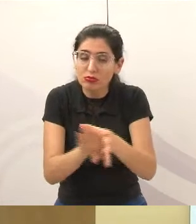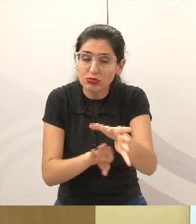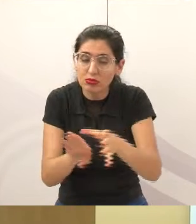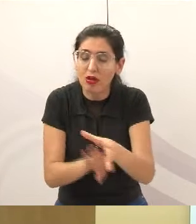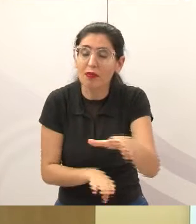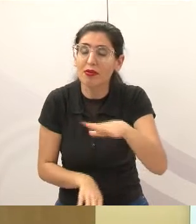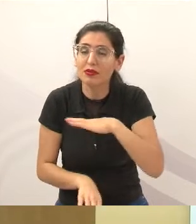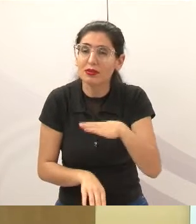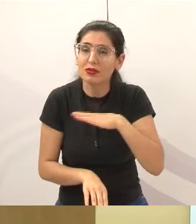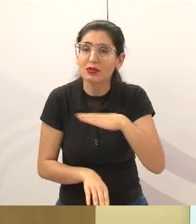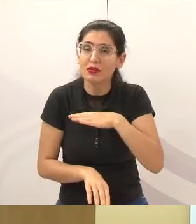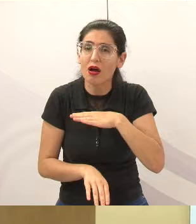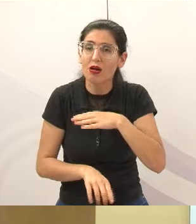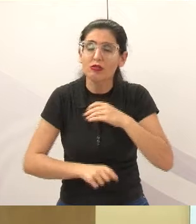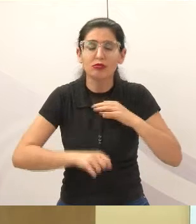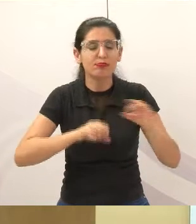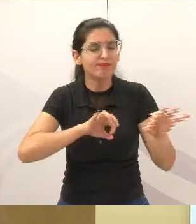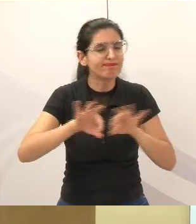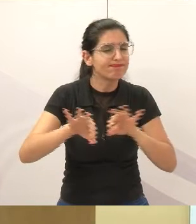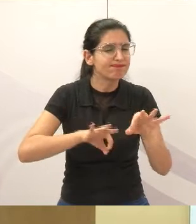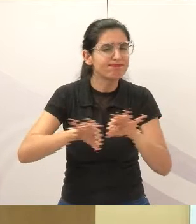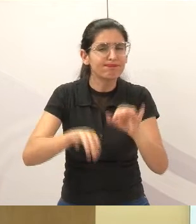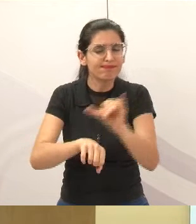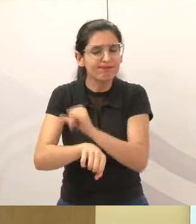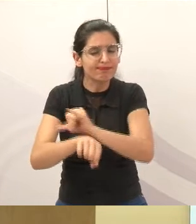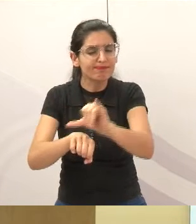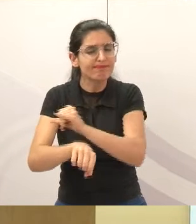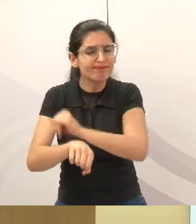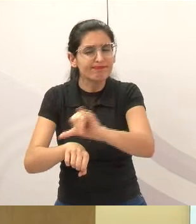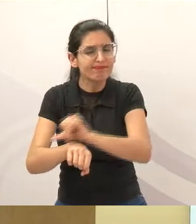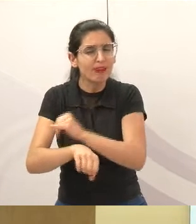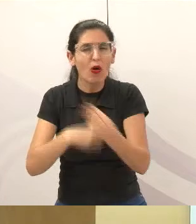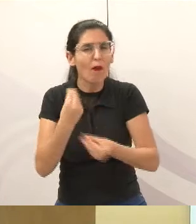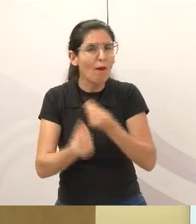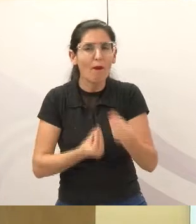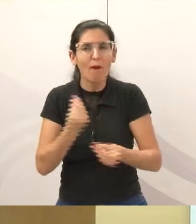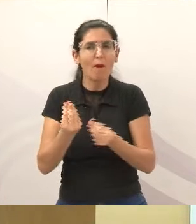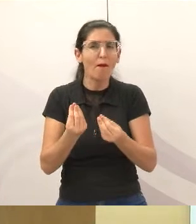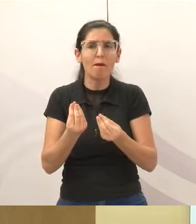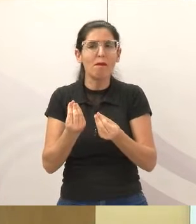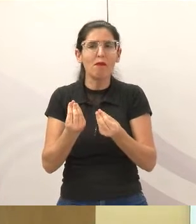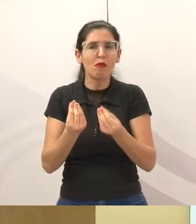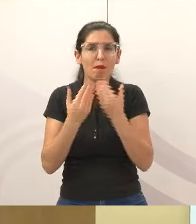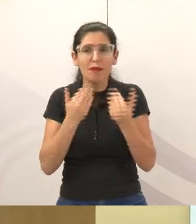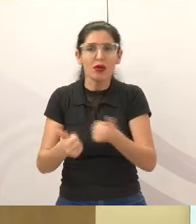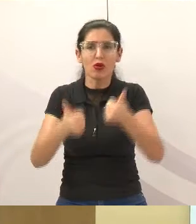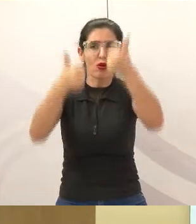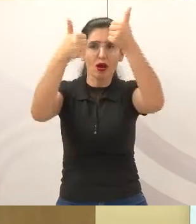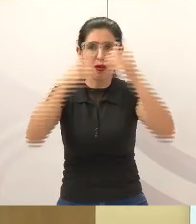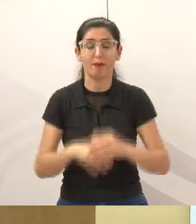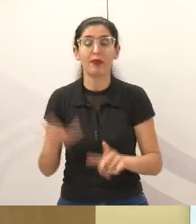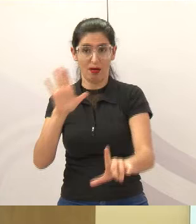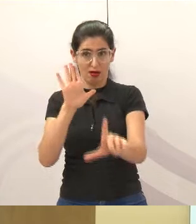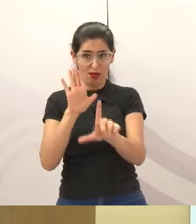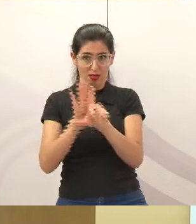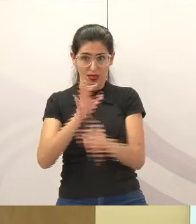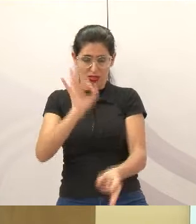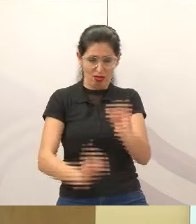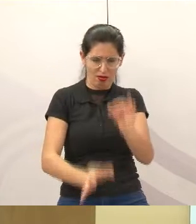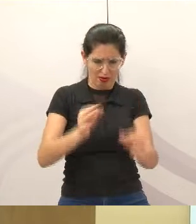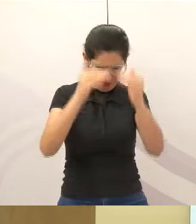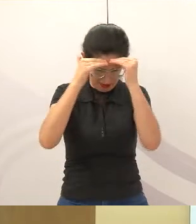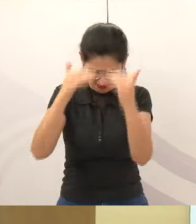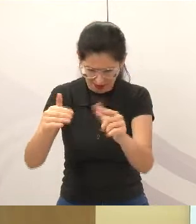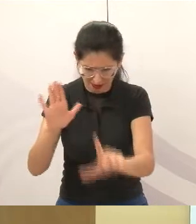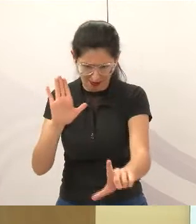planejar o próximo passo. Ou seja, a nossa lei municipal está juridicamente baseada na lei